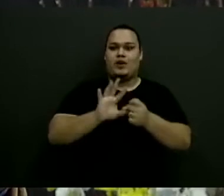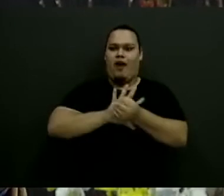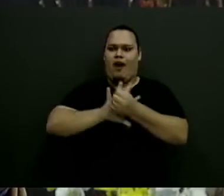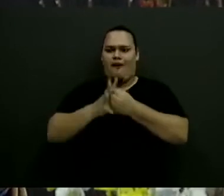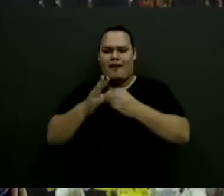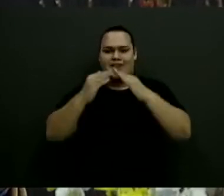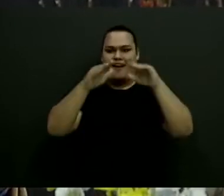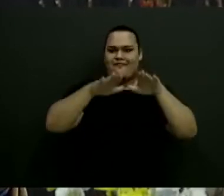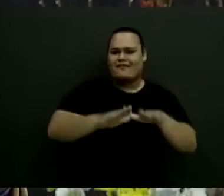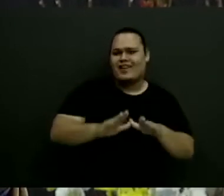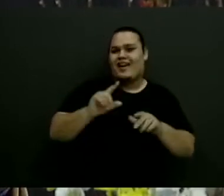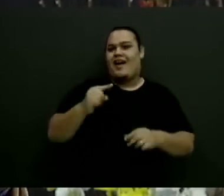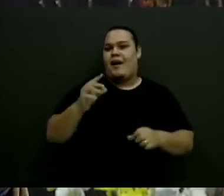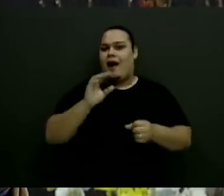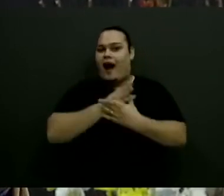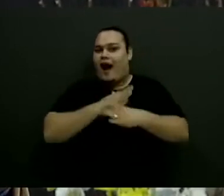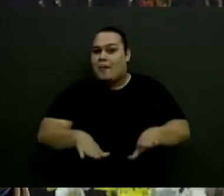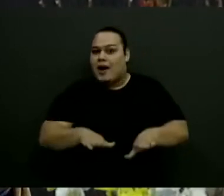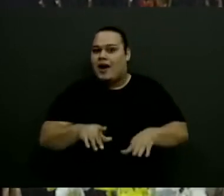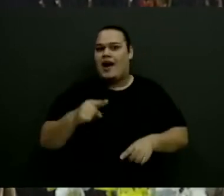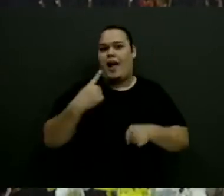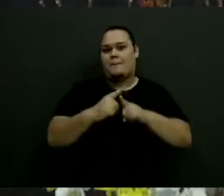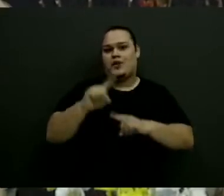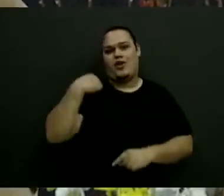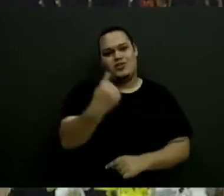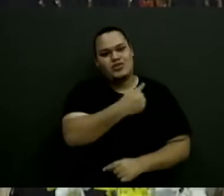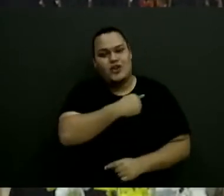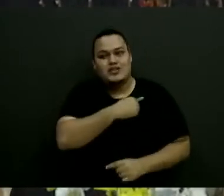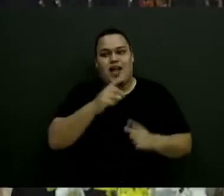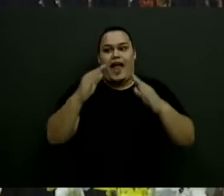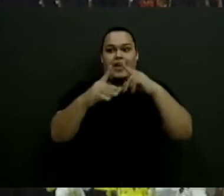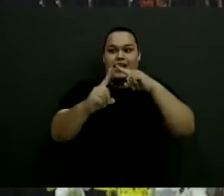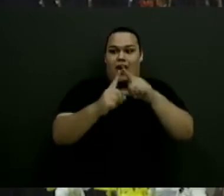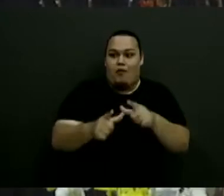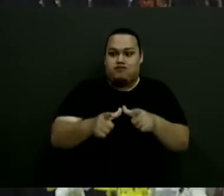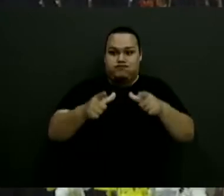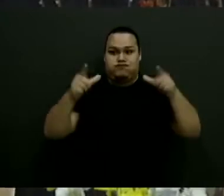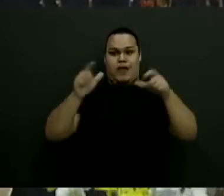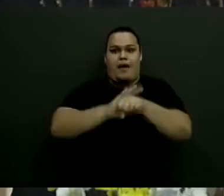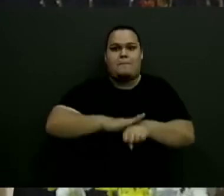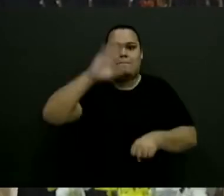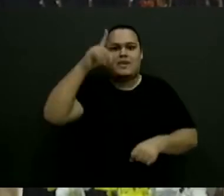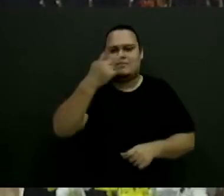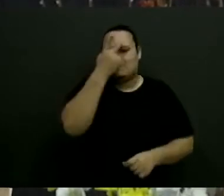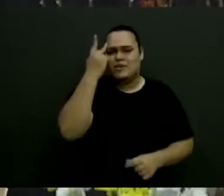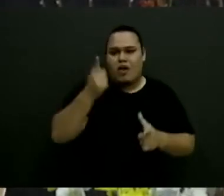porque a sua igreja vai bombar, em nome de Jesus, sua igreja vai bombar.